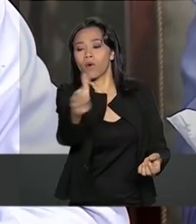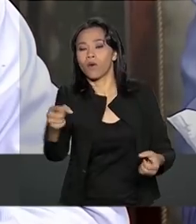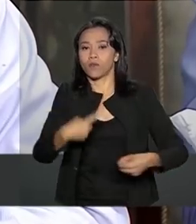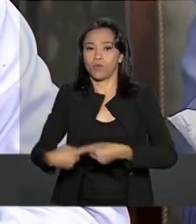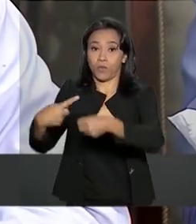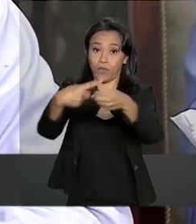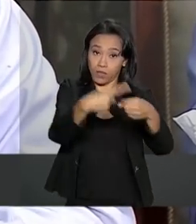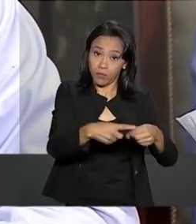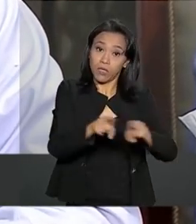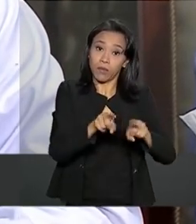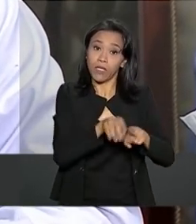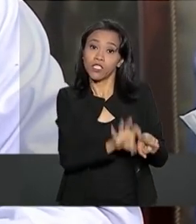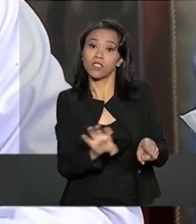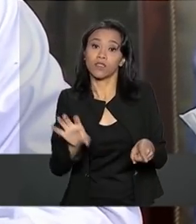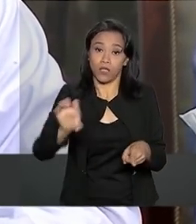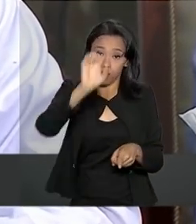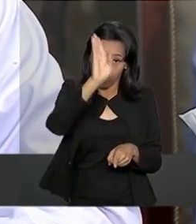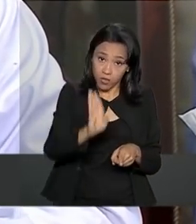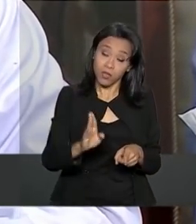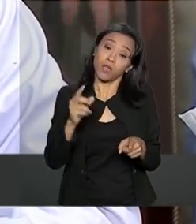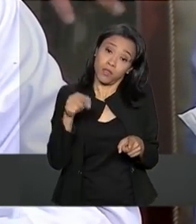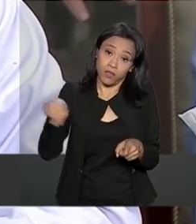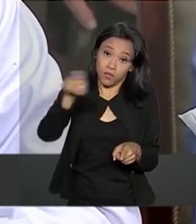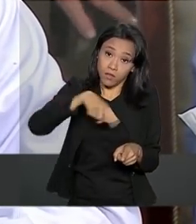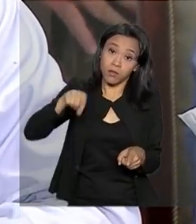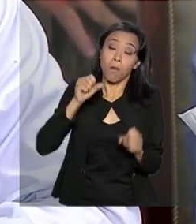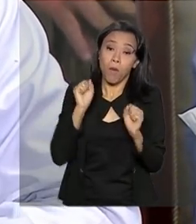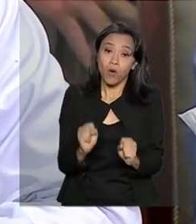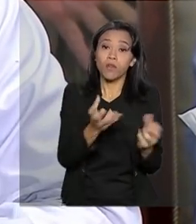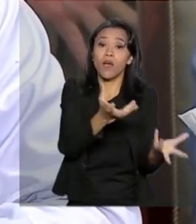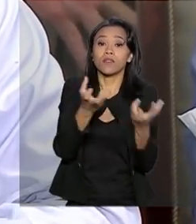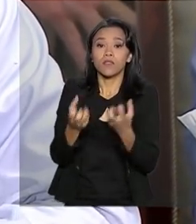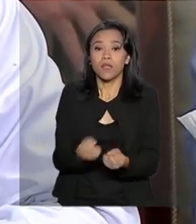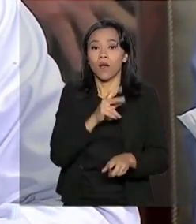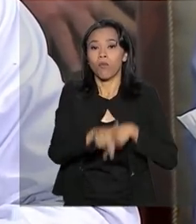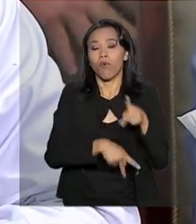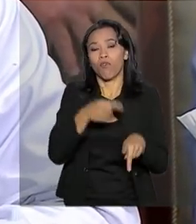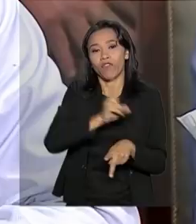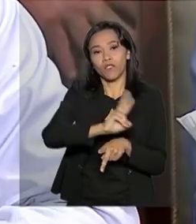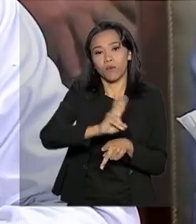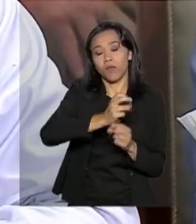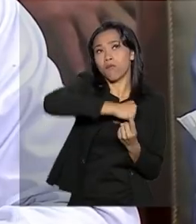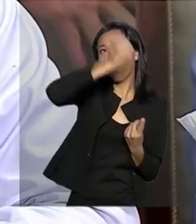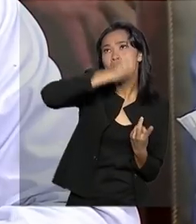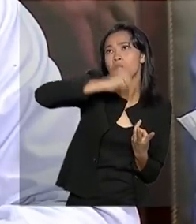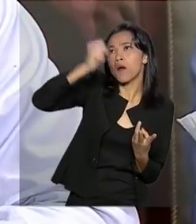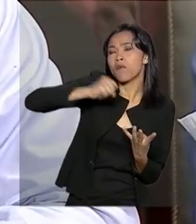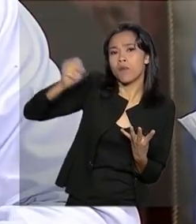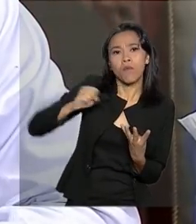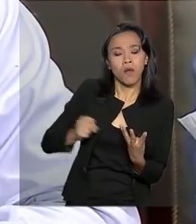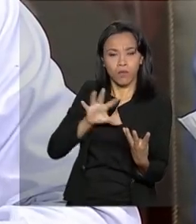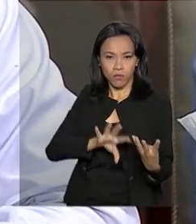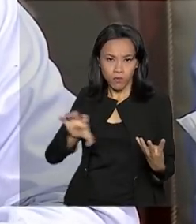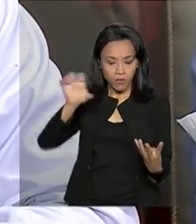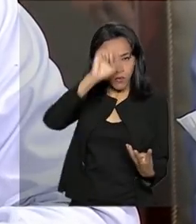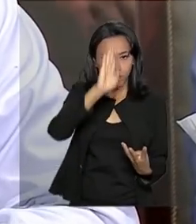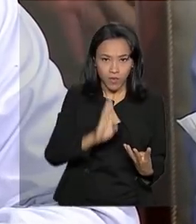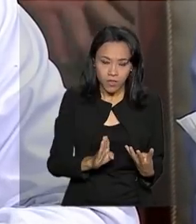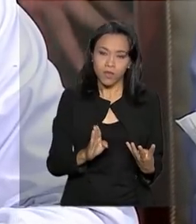estados, para que eles possam acolher um número maior e, com isso, diminuir a demanda aqui